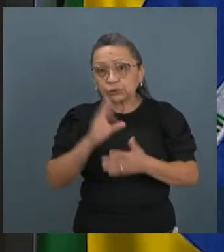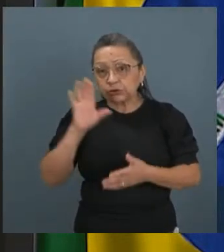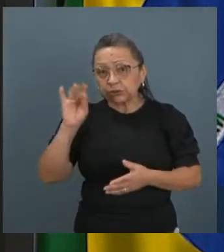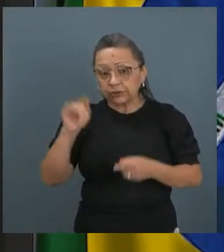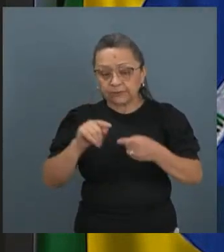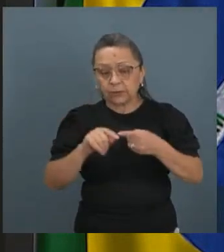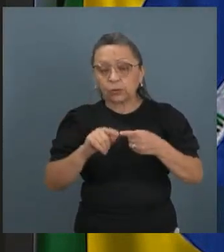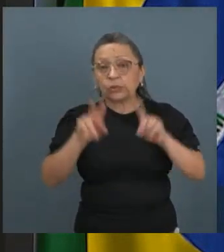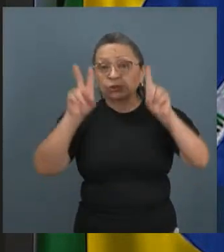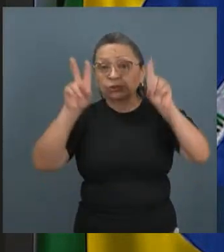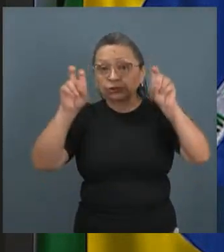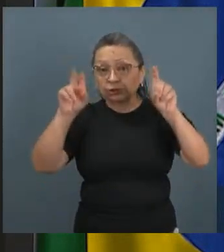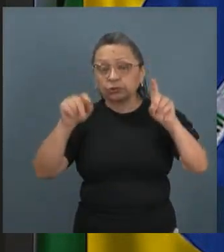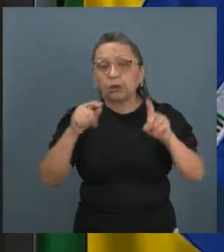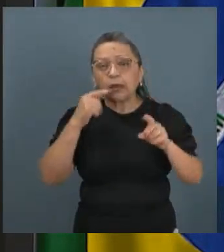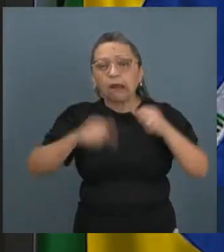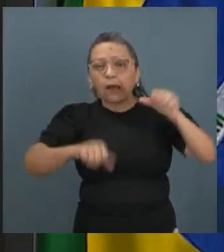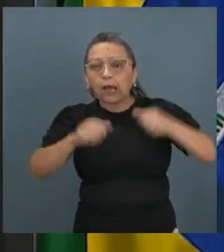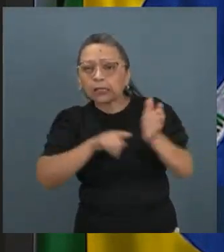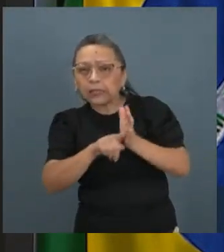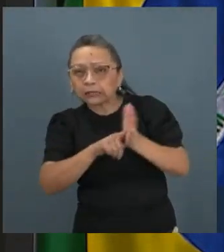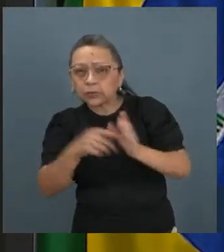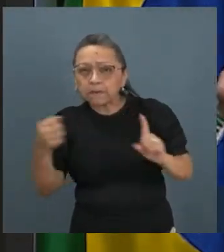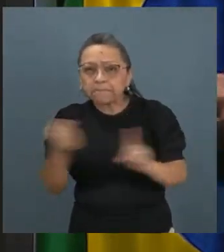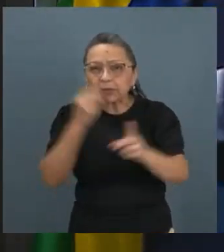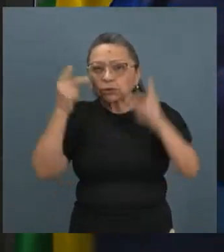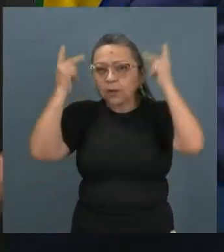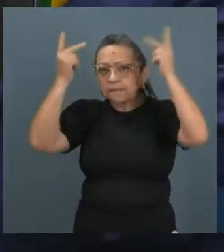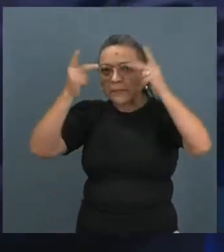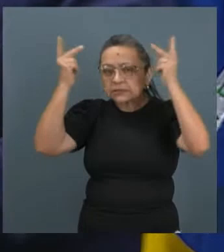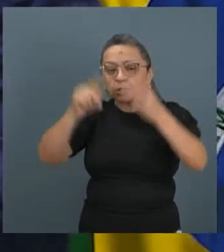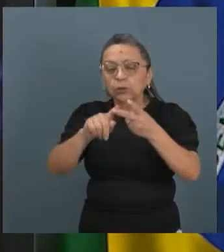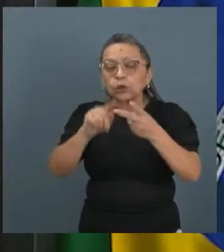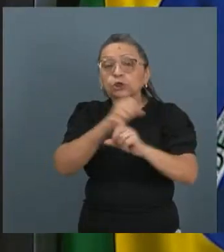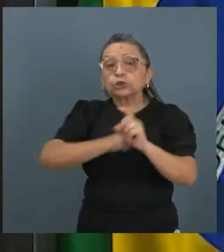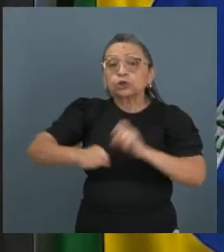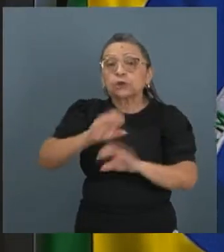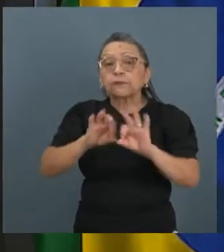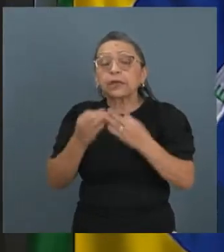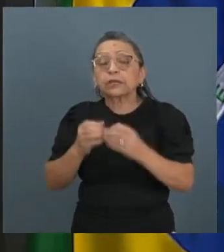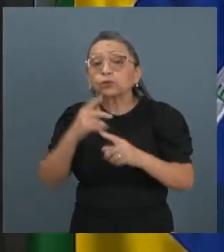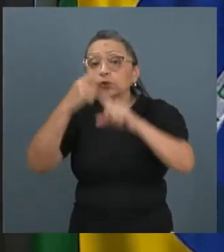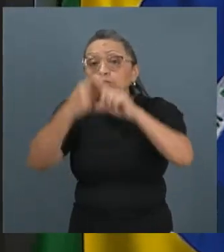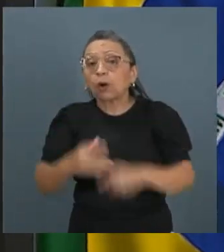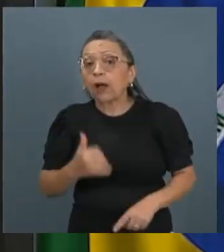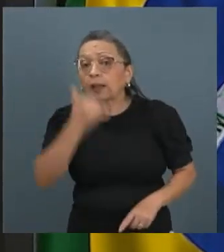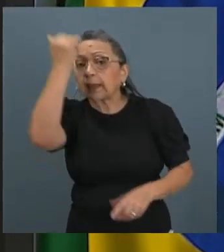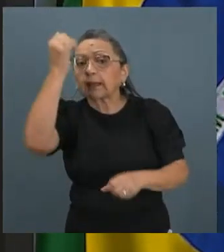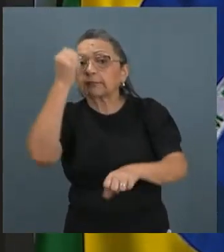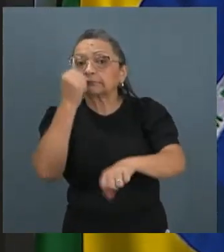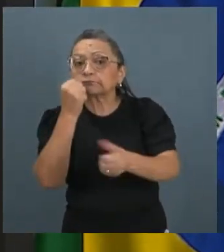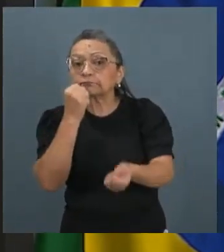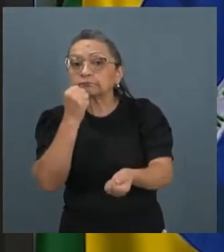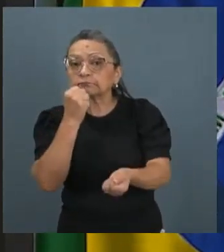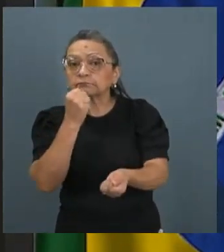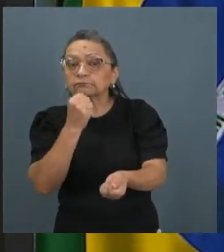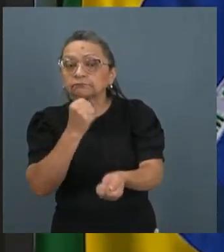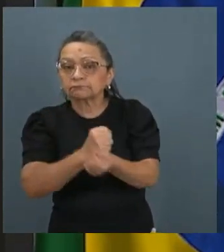abro aspas, análise do impacto psíquico e sociofamiliar do jogo de azar patológico